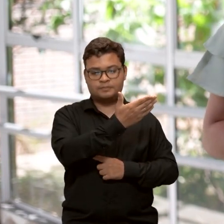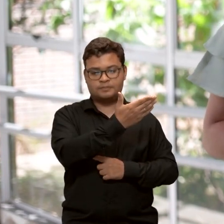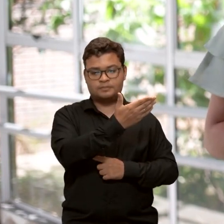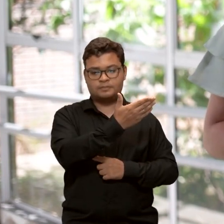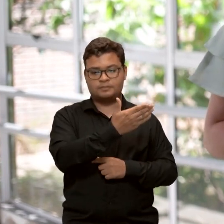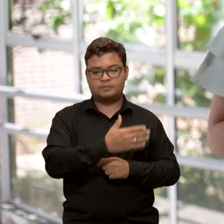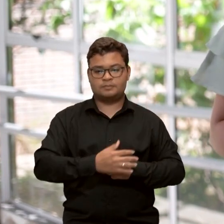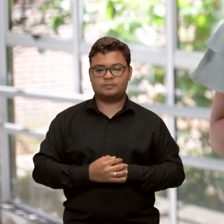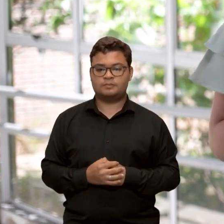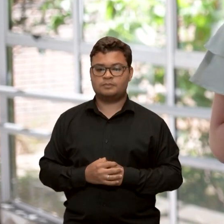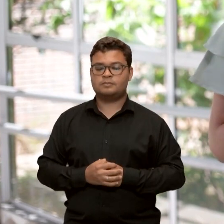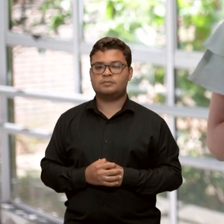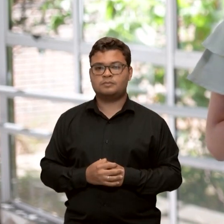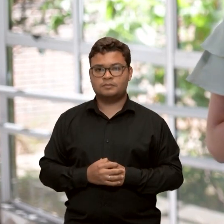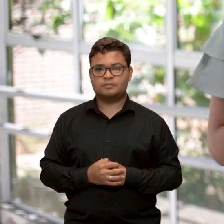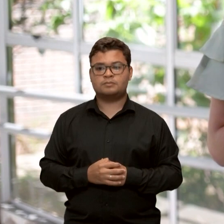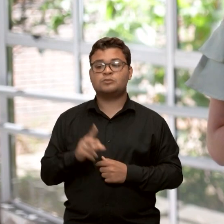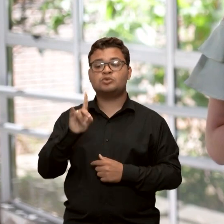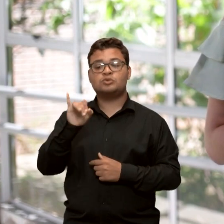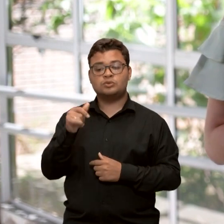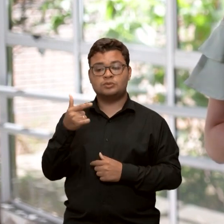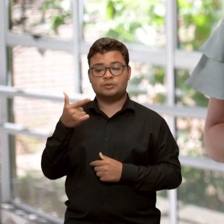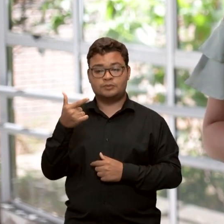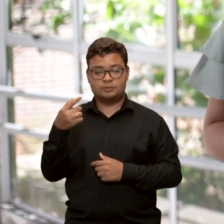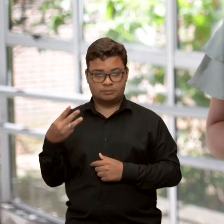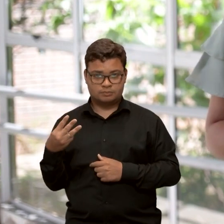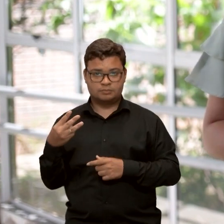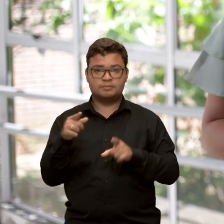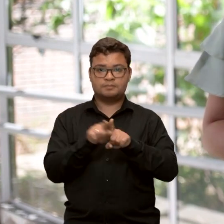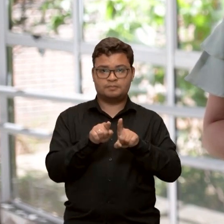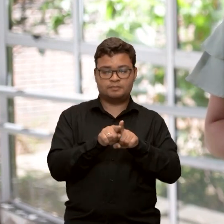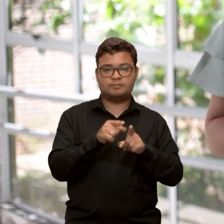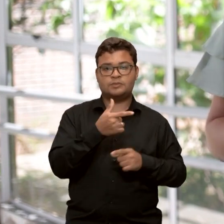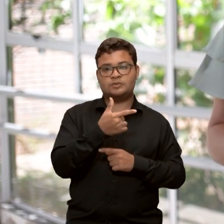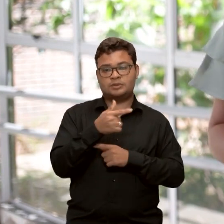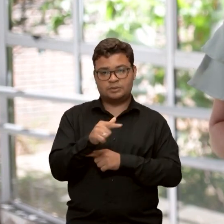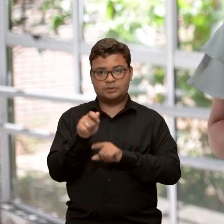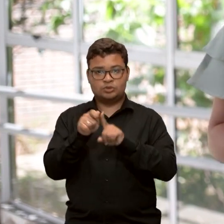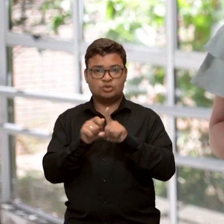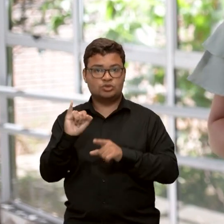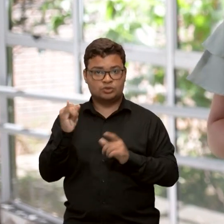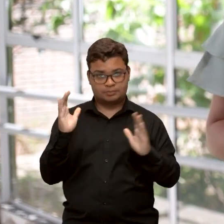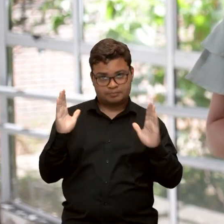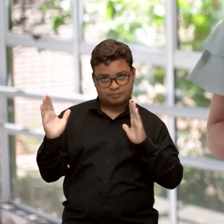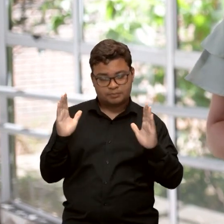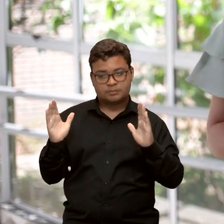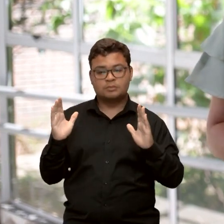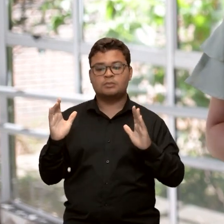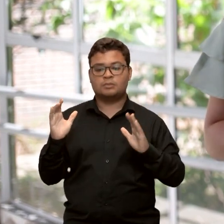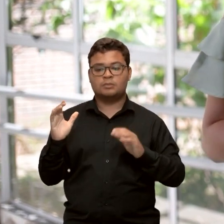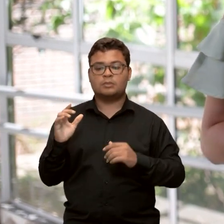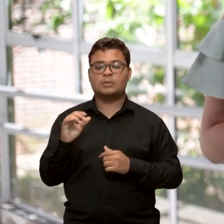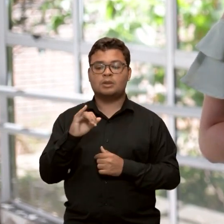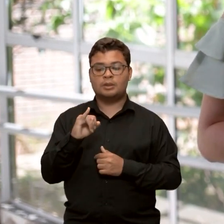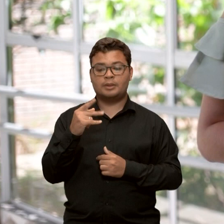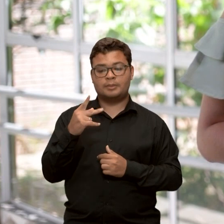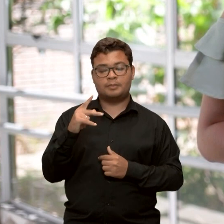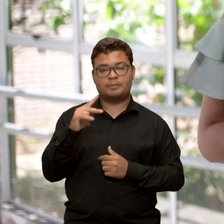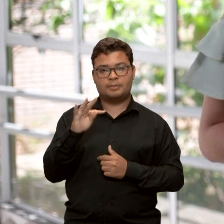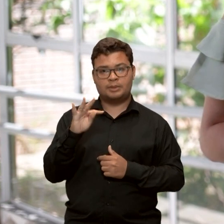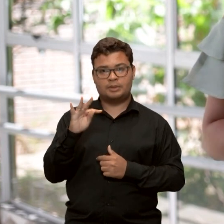doutorado. As inscrições vão até o dia 23 de janeiro e você pode acessar o edital e o link para inscrição no